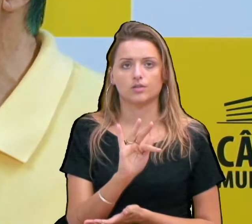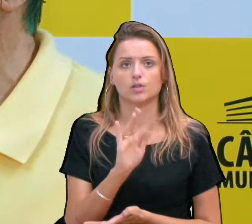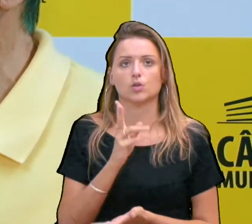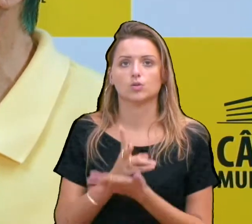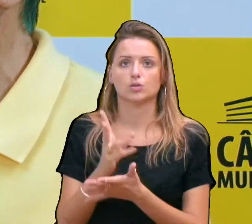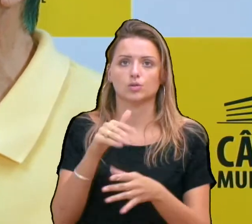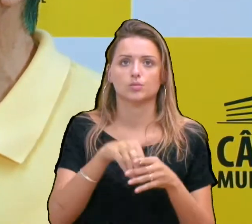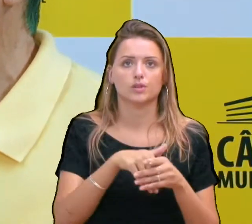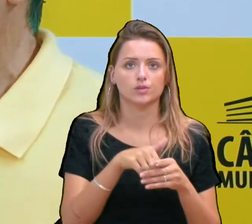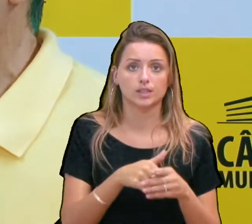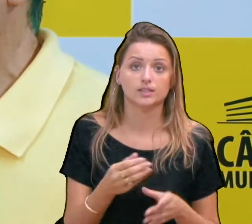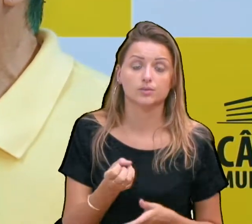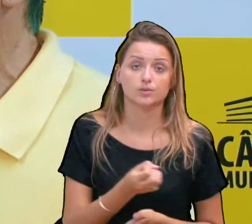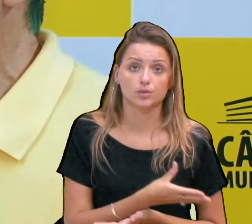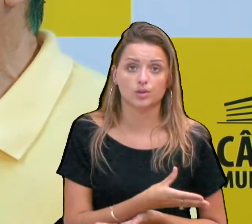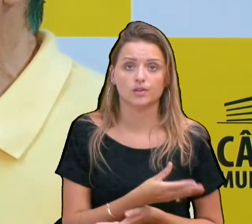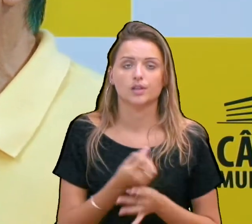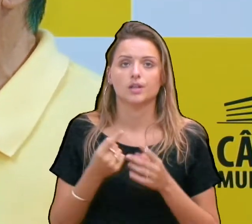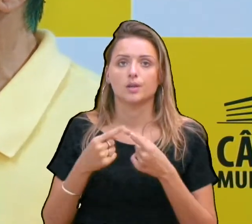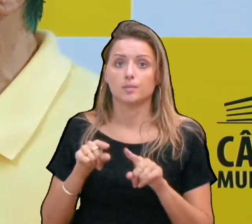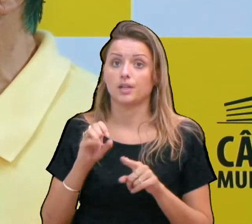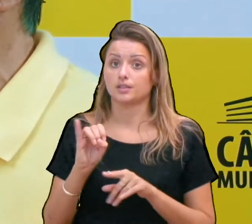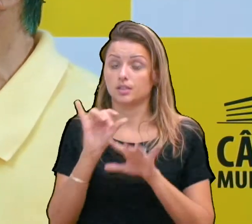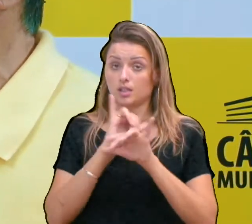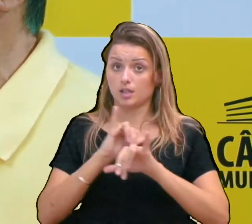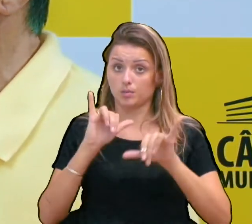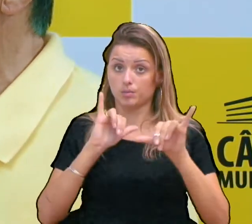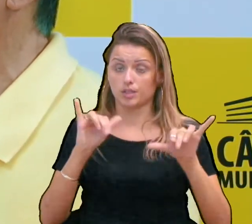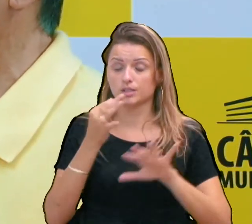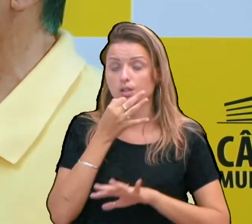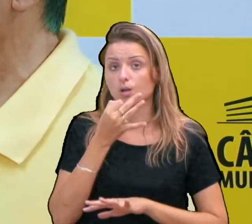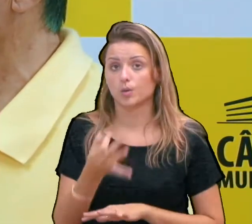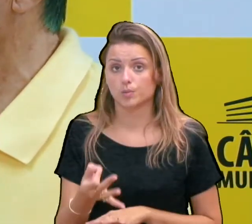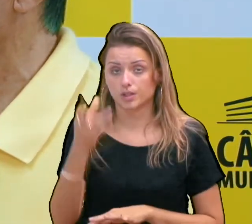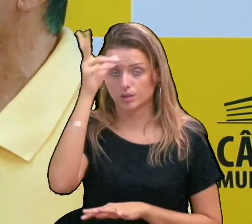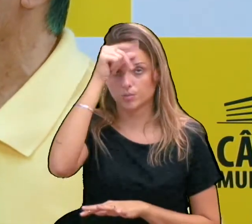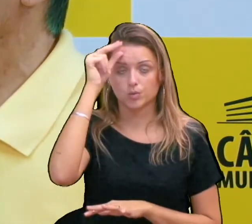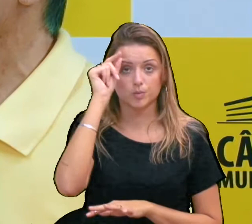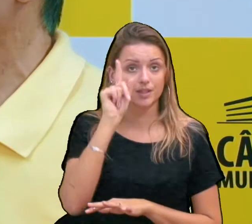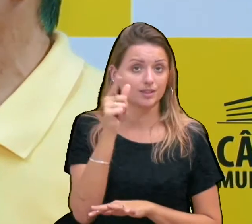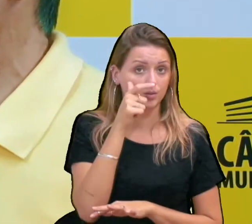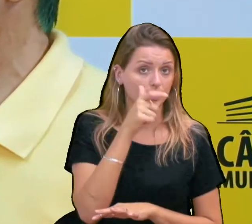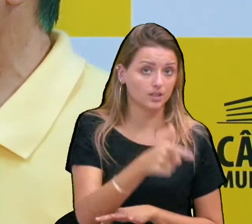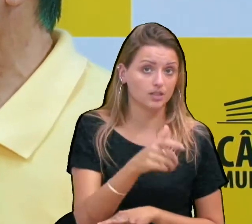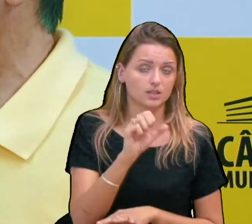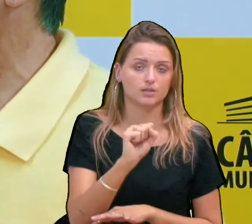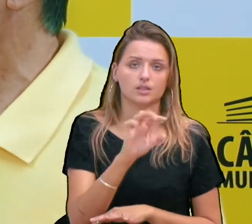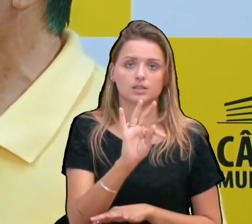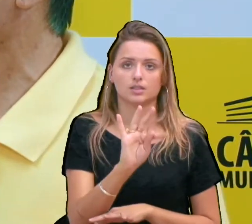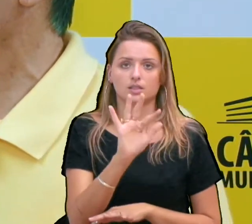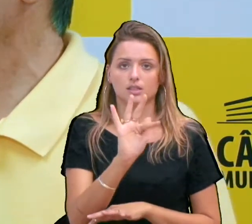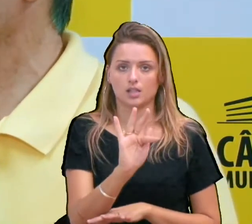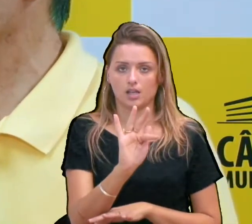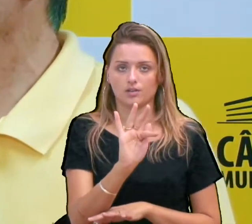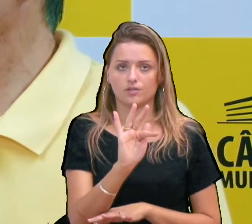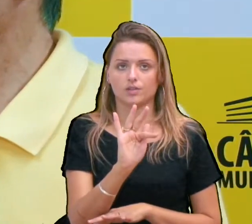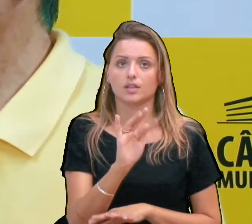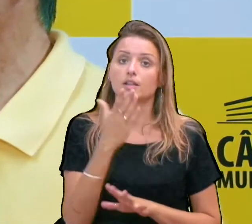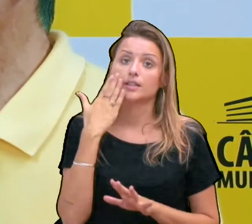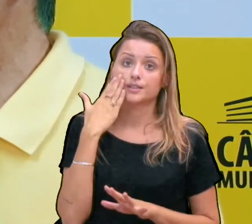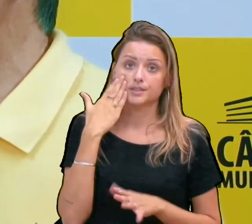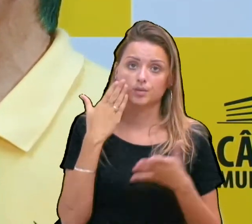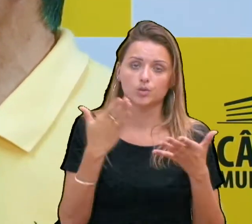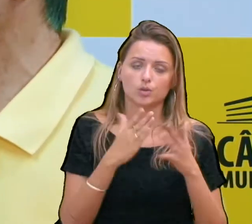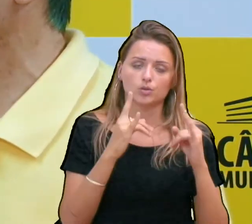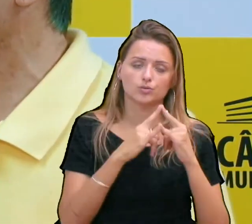para votação de plenário. Mas se a imprensa, se a opinião pública não ficar atento, o STF, a gente sabe que é um órgão hoje